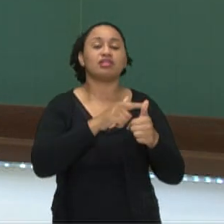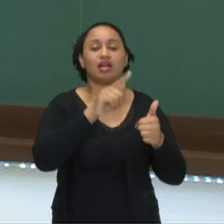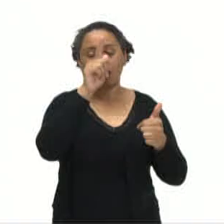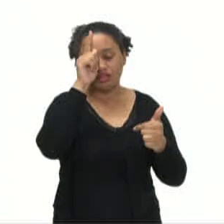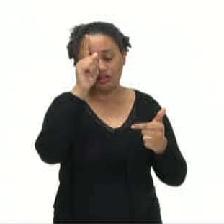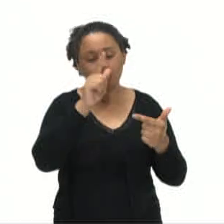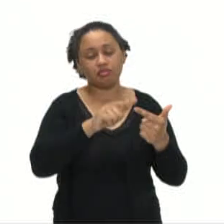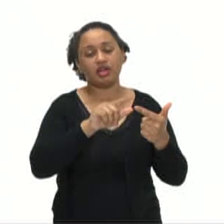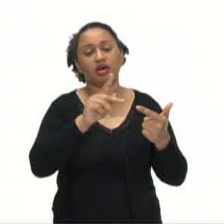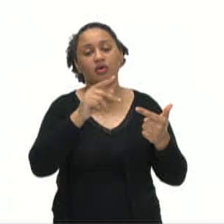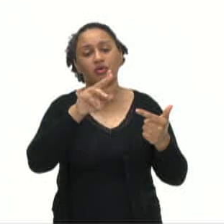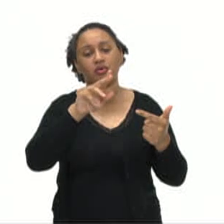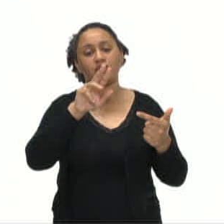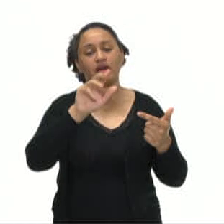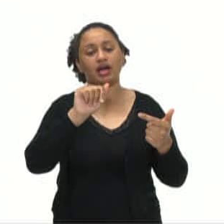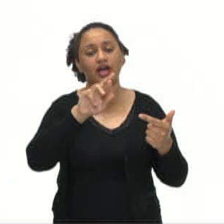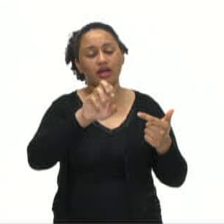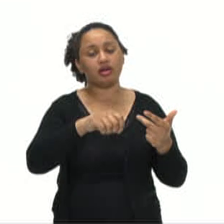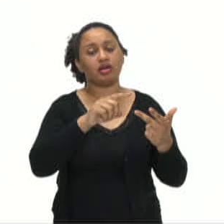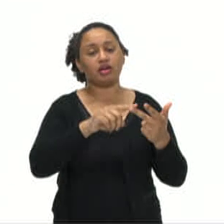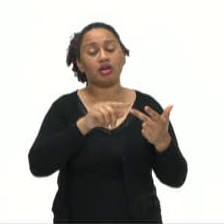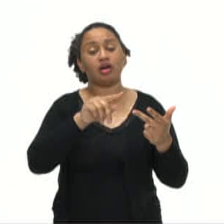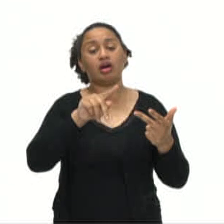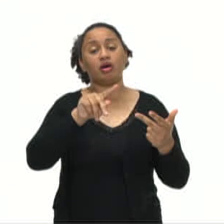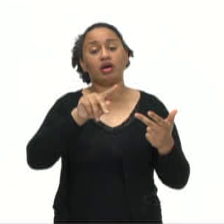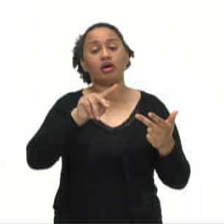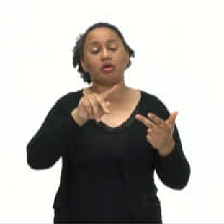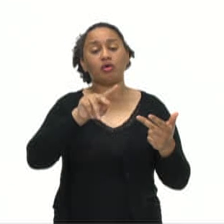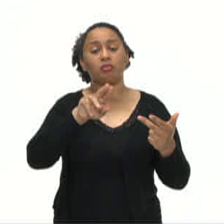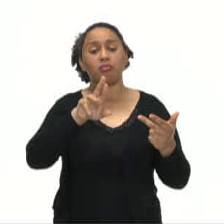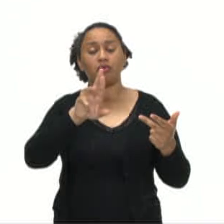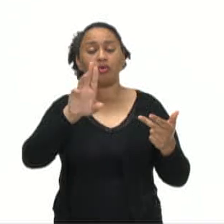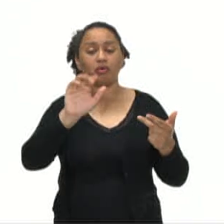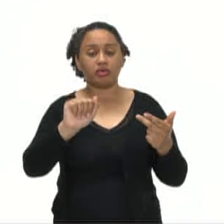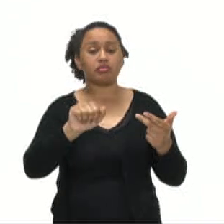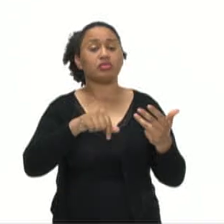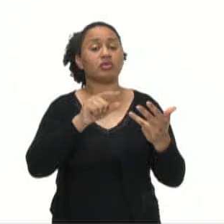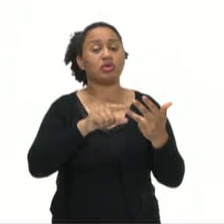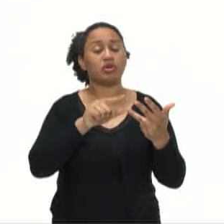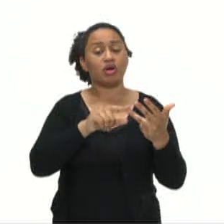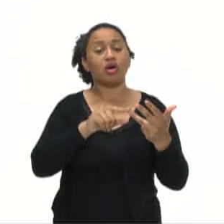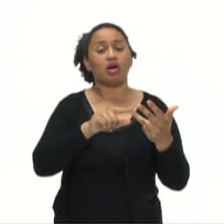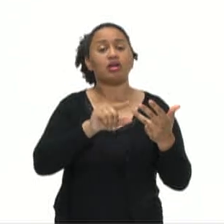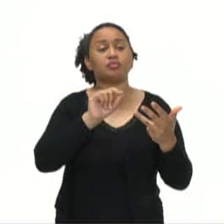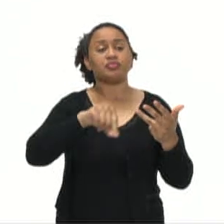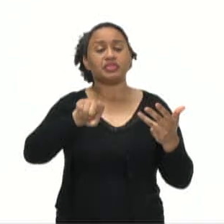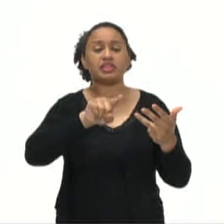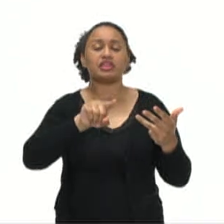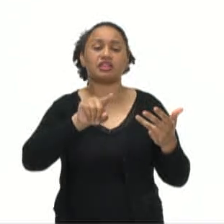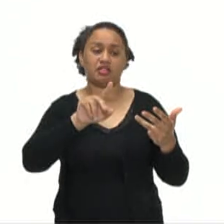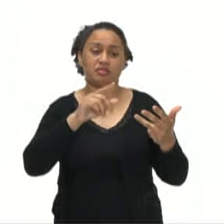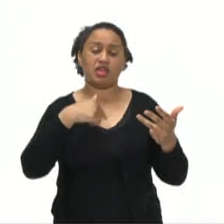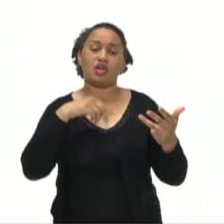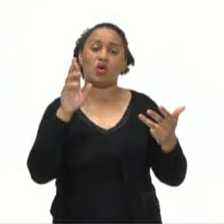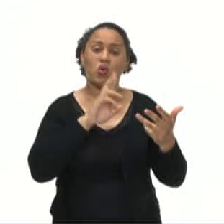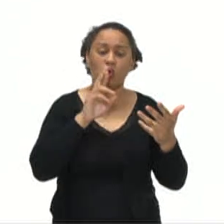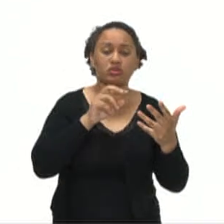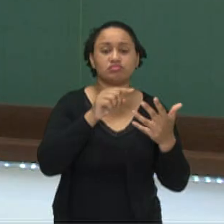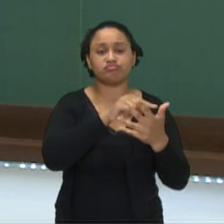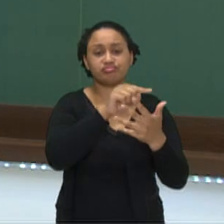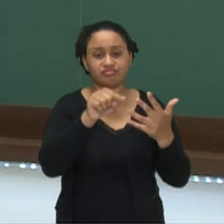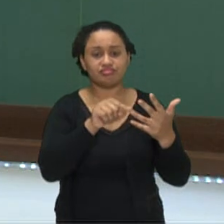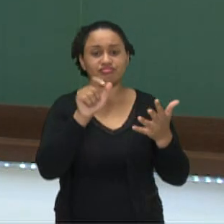Alemanha, Império Austro-Húngaro, Bulgária, Império Otomano e Rússia. Então você